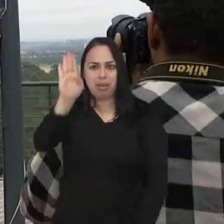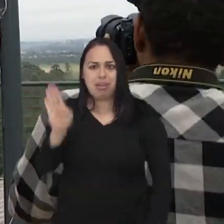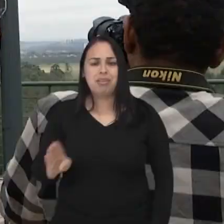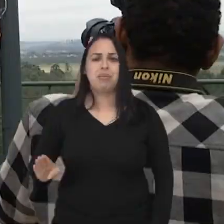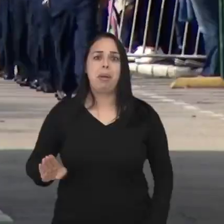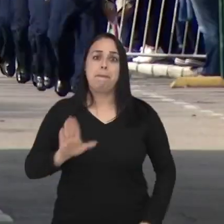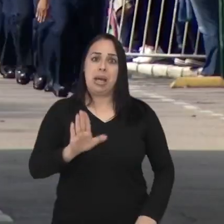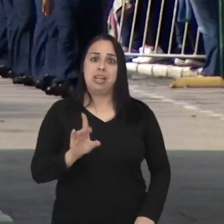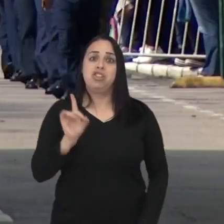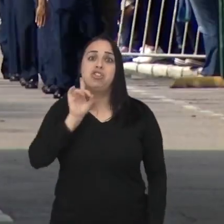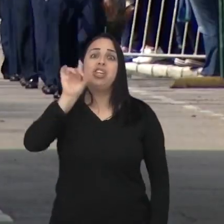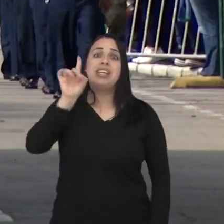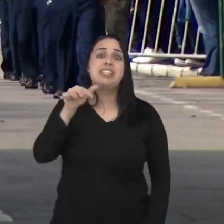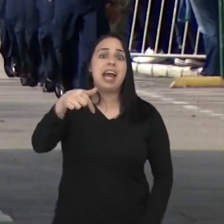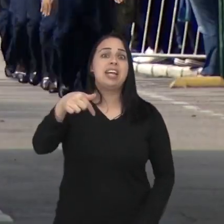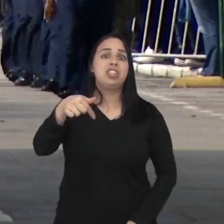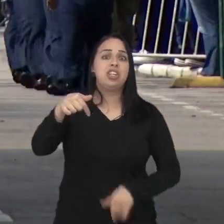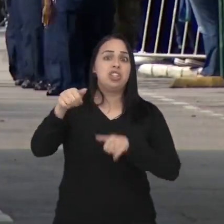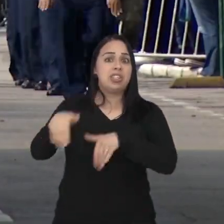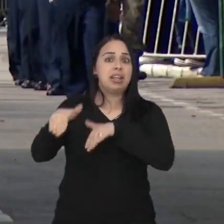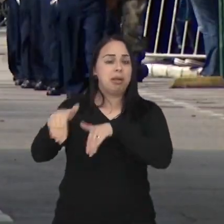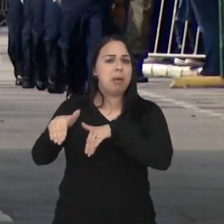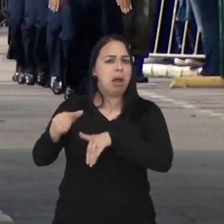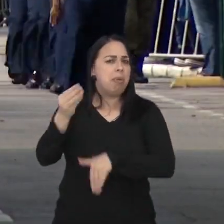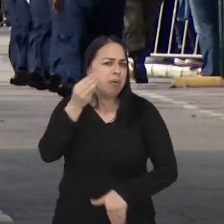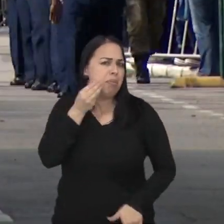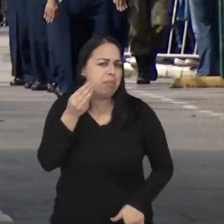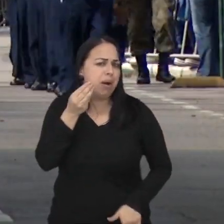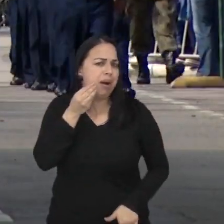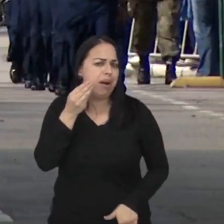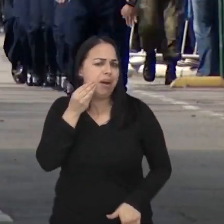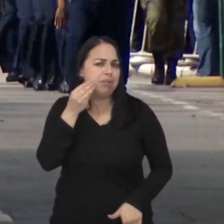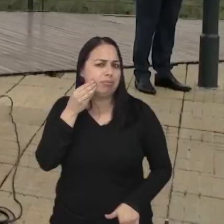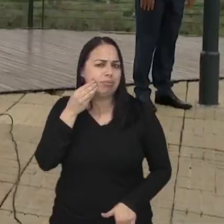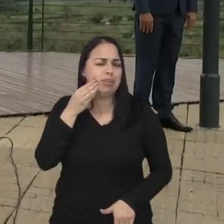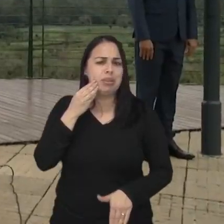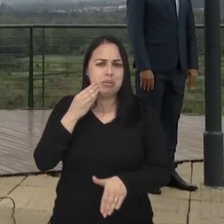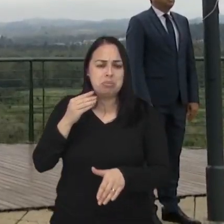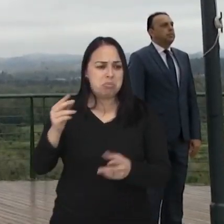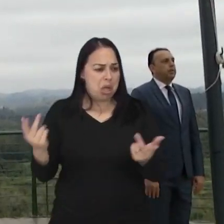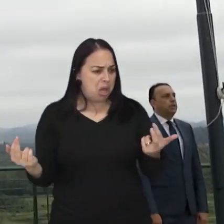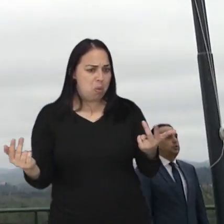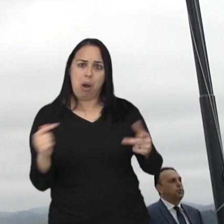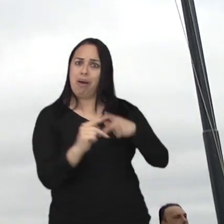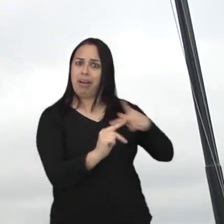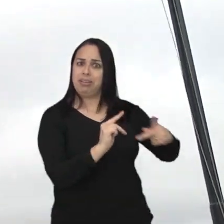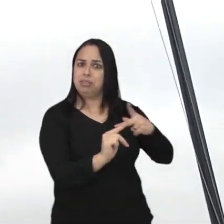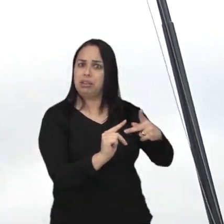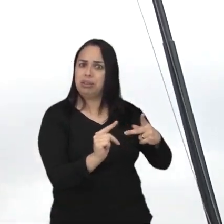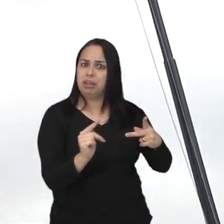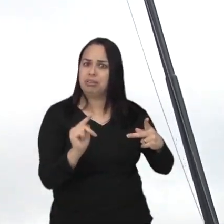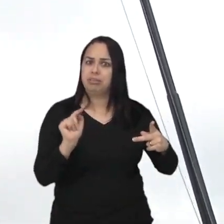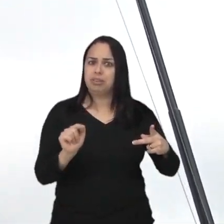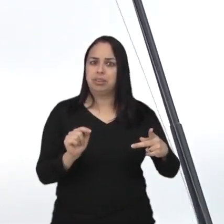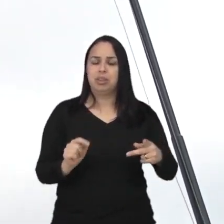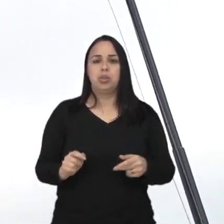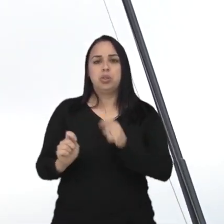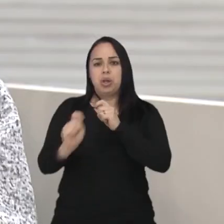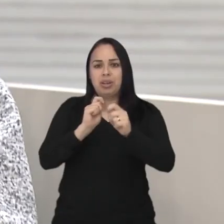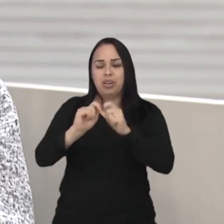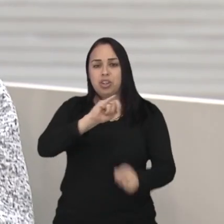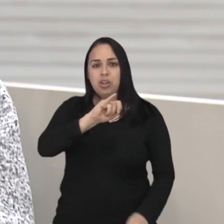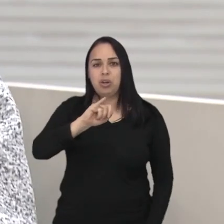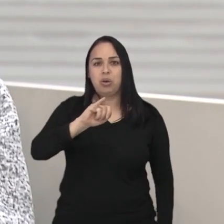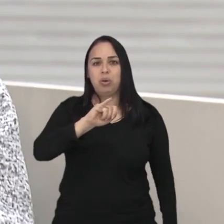nacional. Mas o 7 de setembro também é uma oportunidade de reconhecer esses mesmos símbolos aqui em São José.